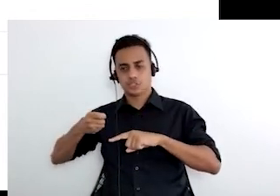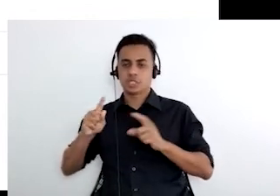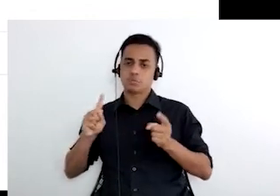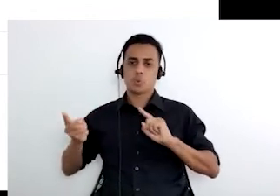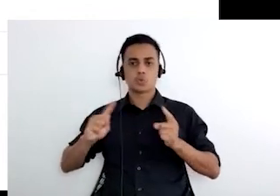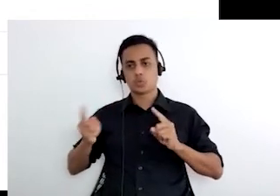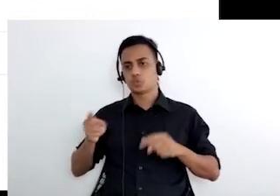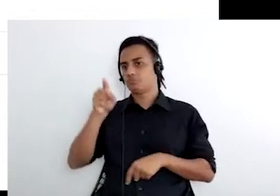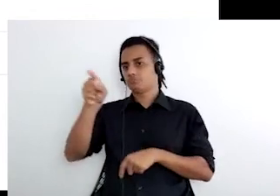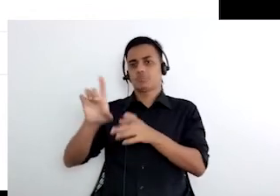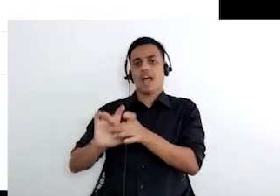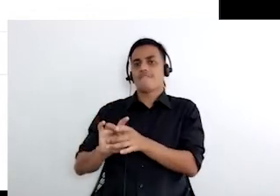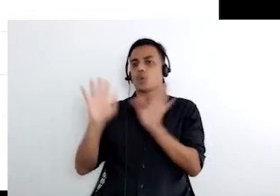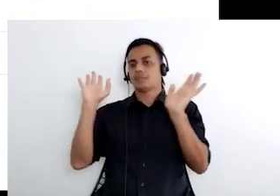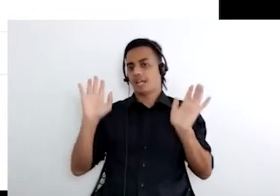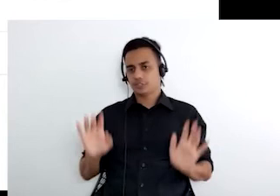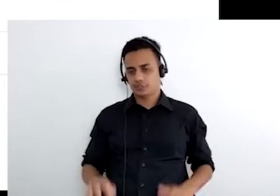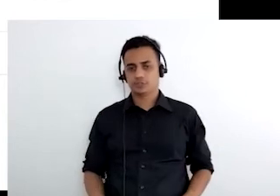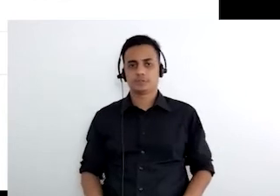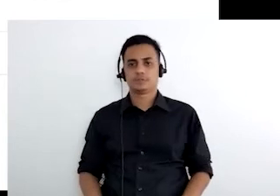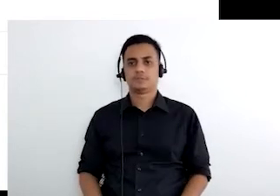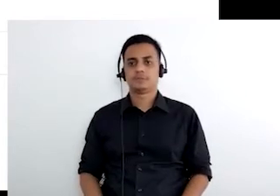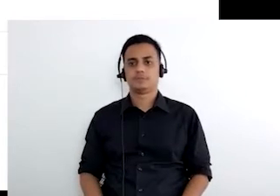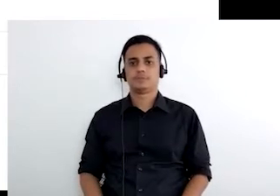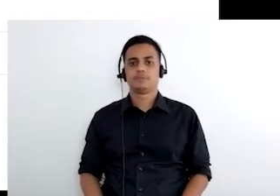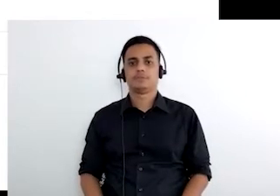ficar à vontade. Então, vamos lá aqui e...